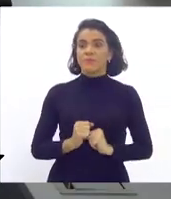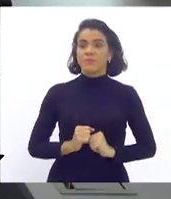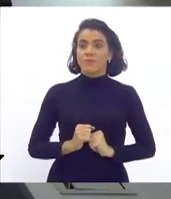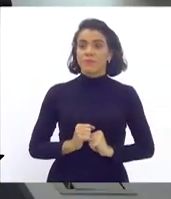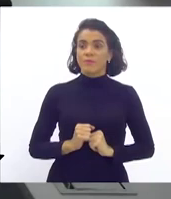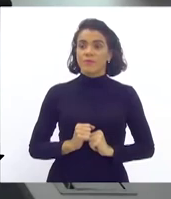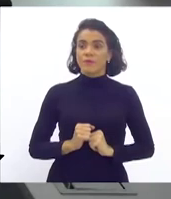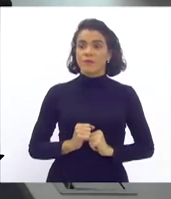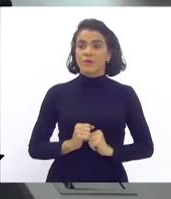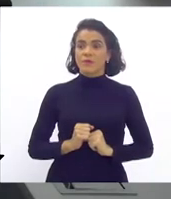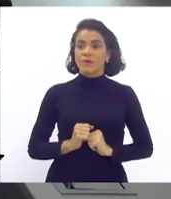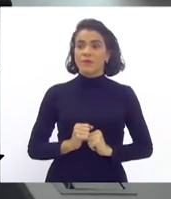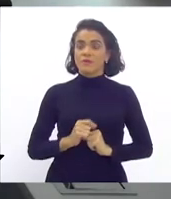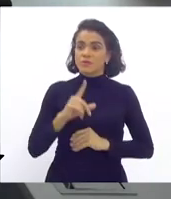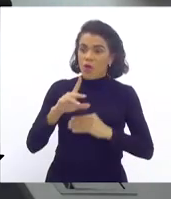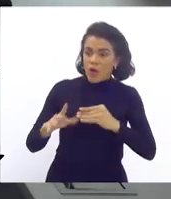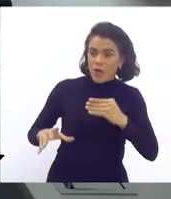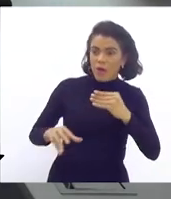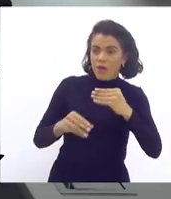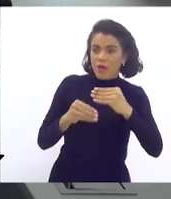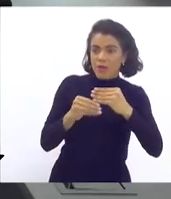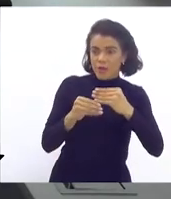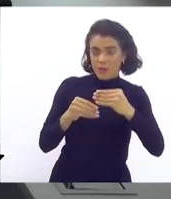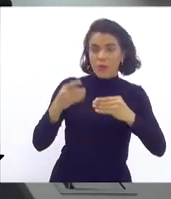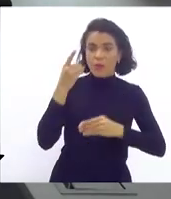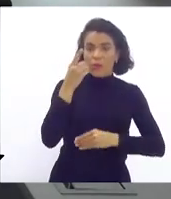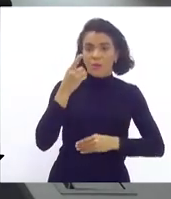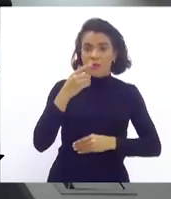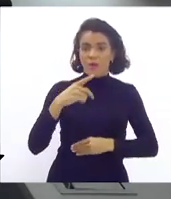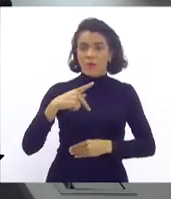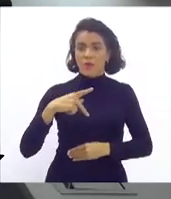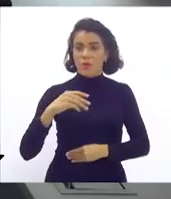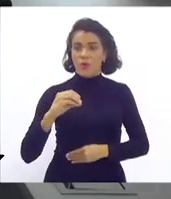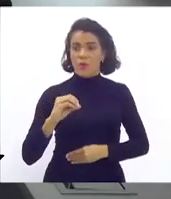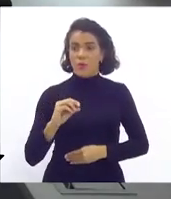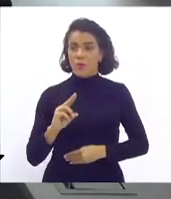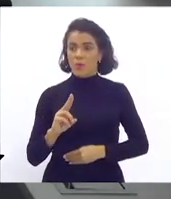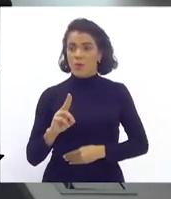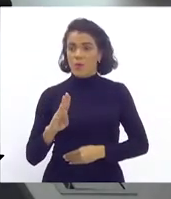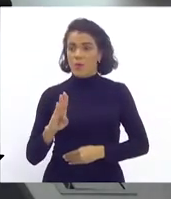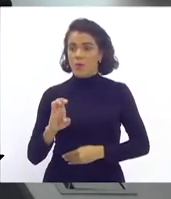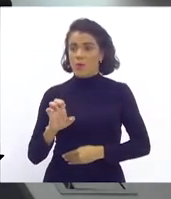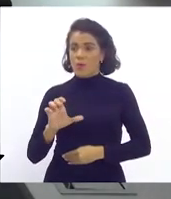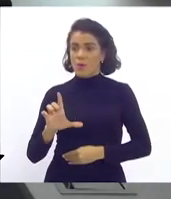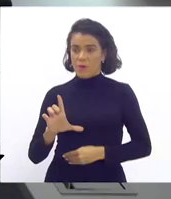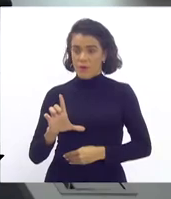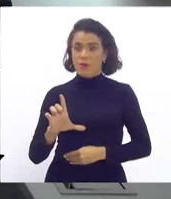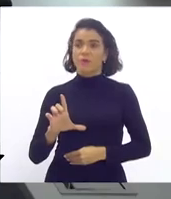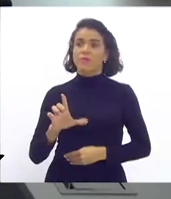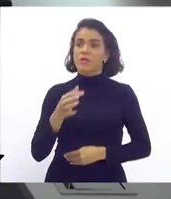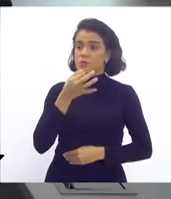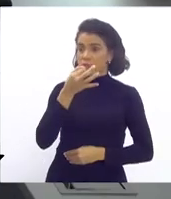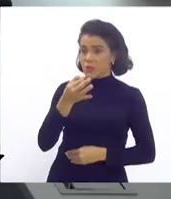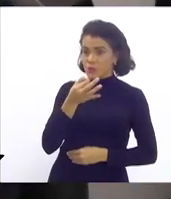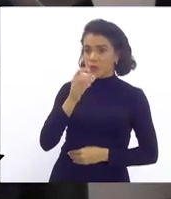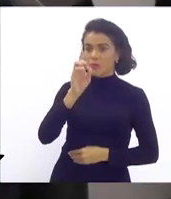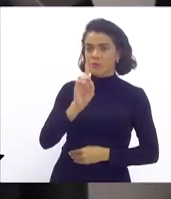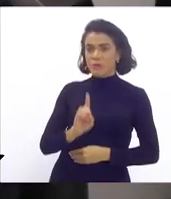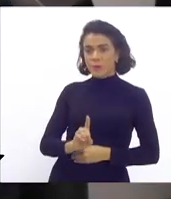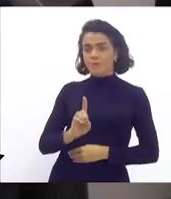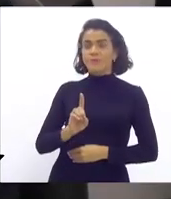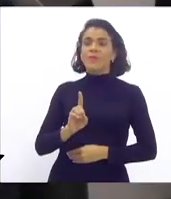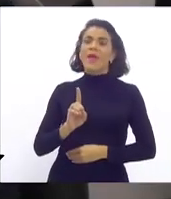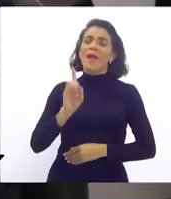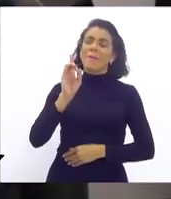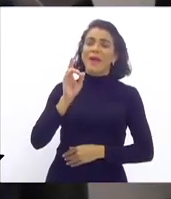só complementando a fala do deputado por Bel a minha sugestão dos diretores é para evitar que chegue